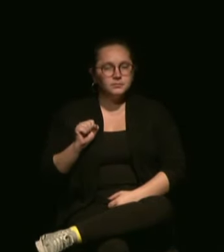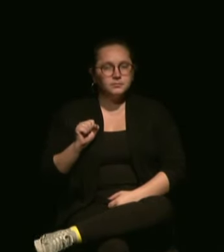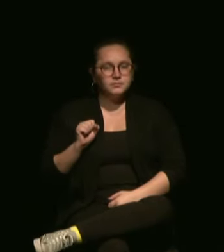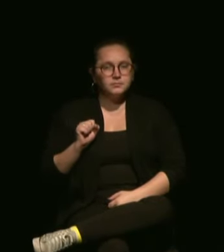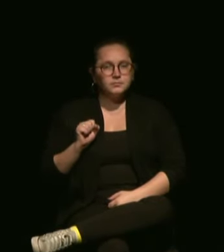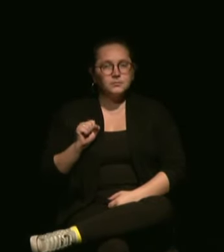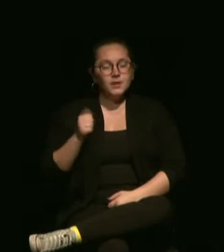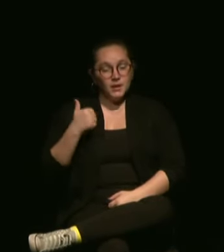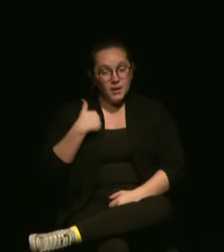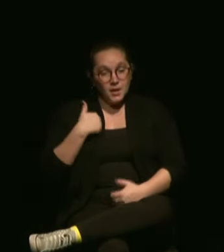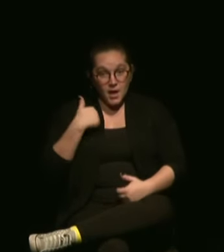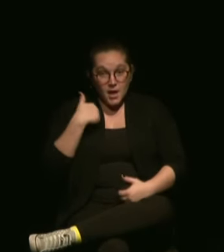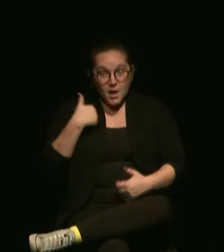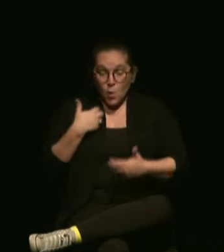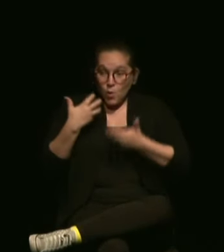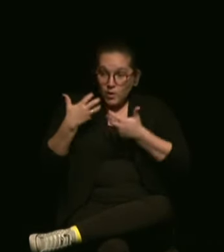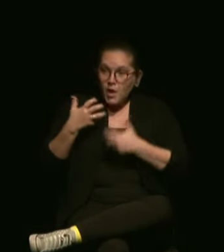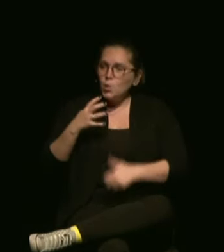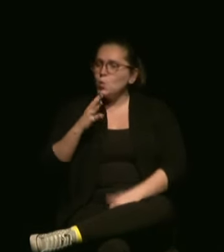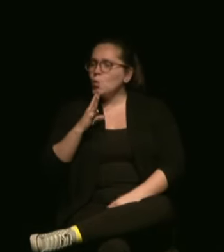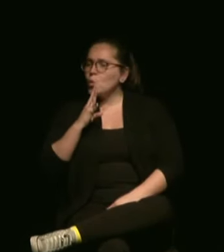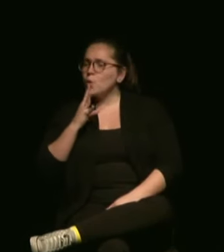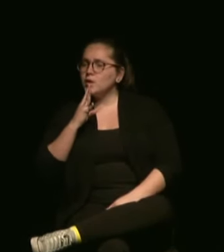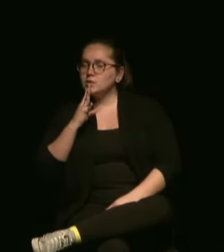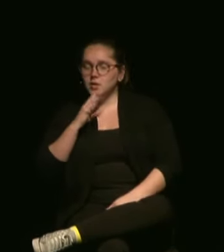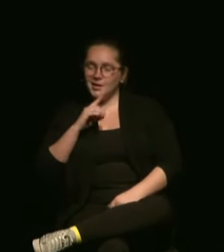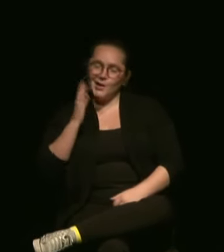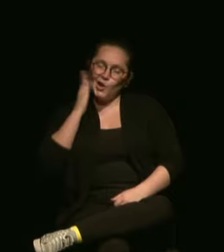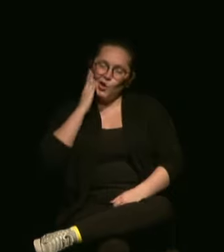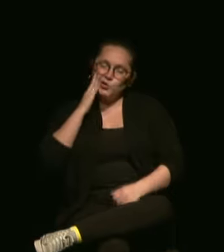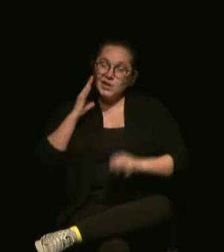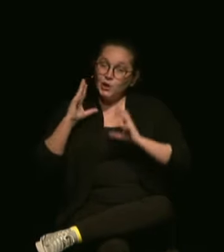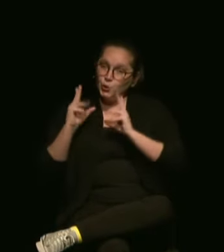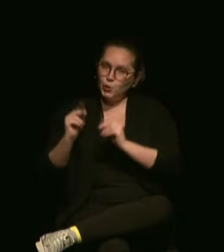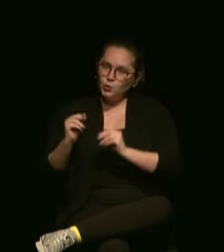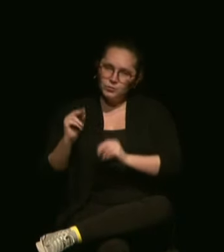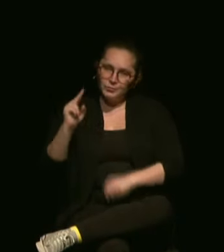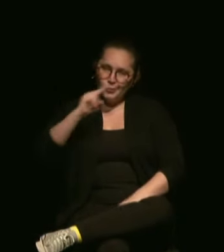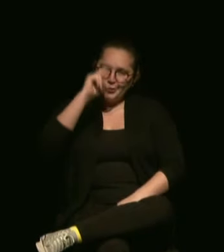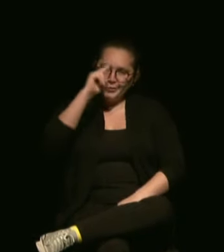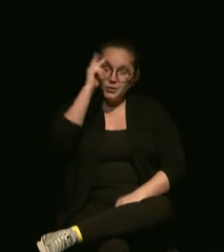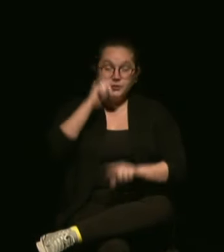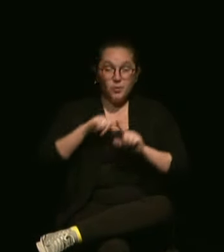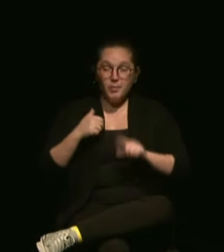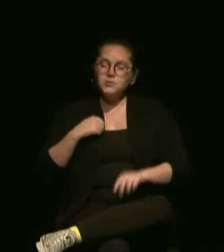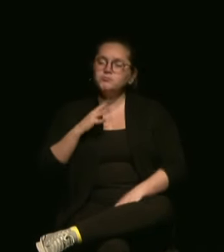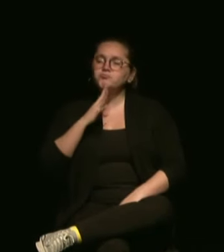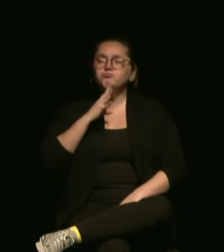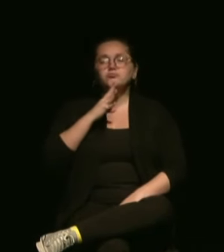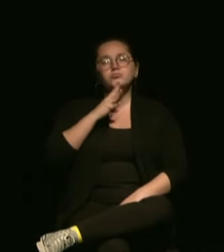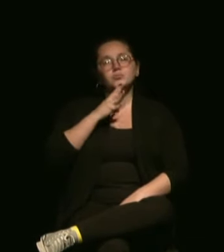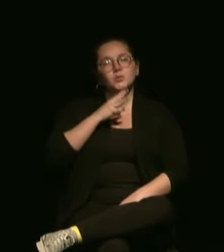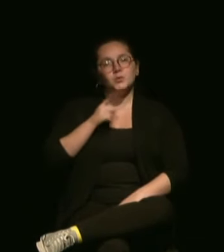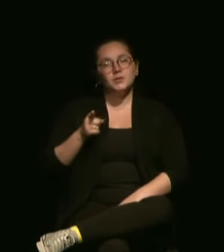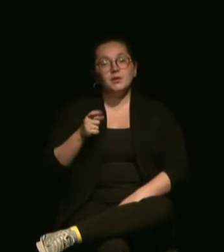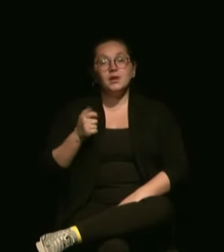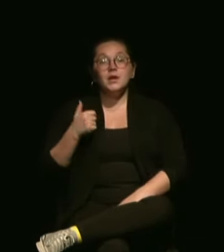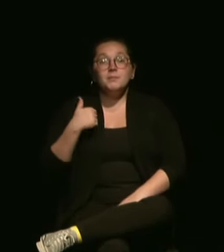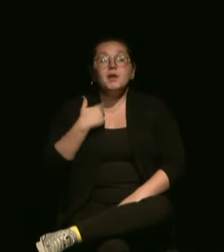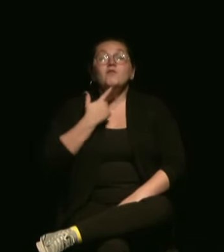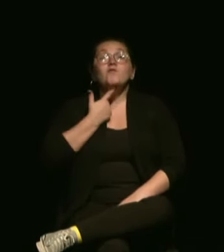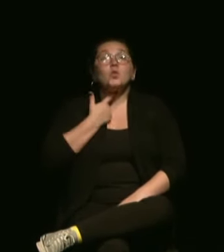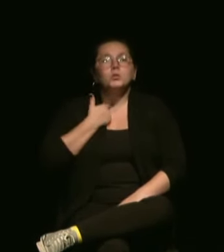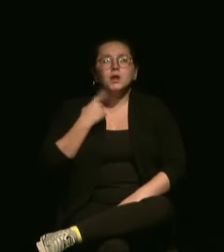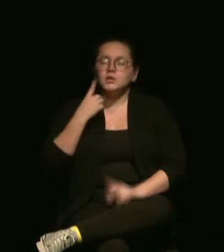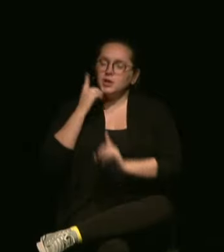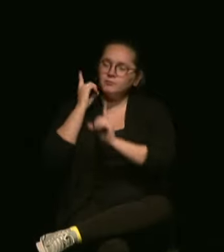que eu quero conhecer, embora saiba que jamais conhecerei tudo, só uma pequena parte, e o que eu desejo é me encontrar com